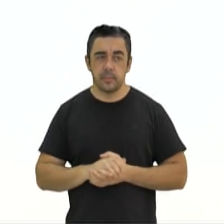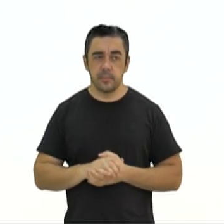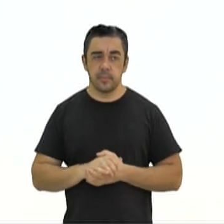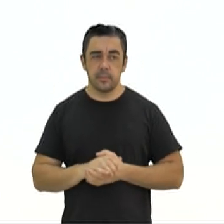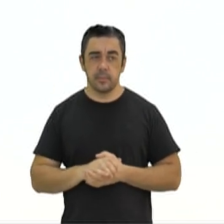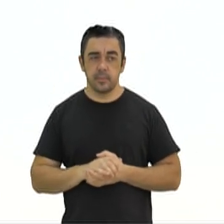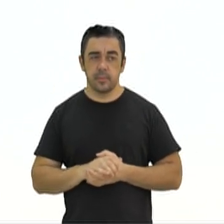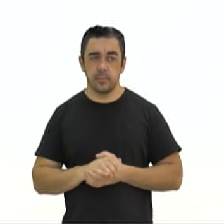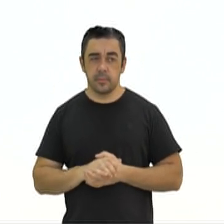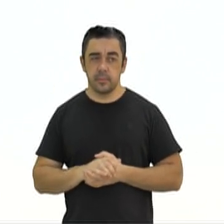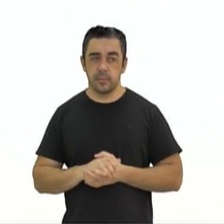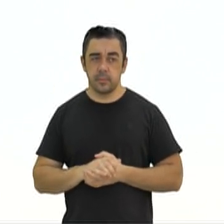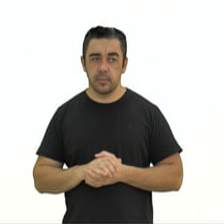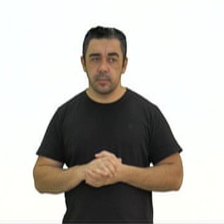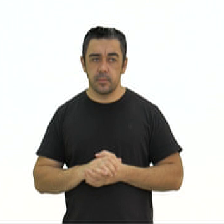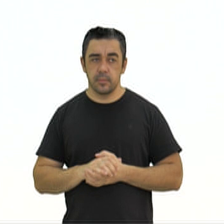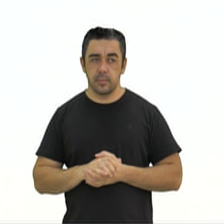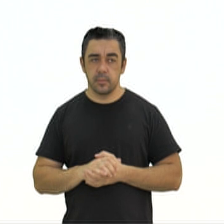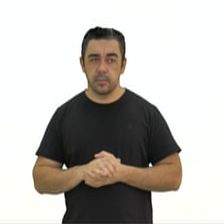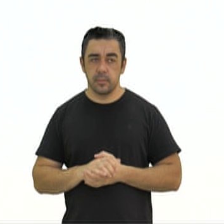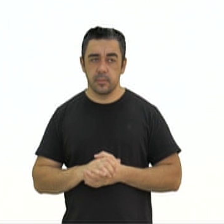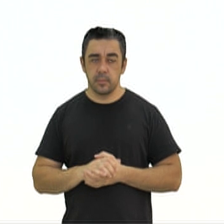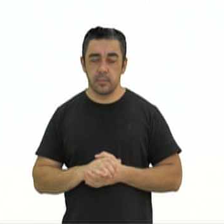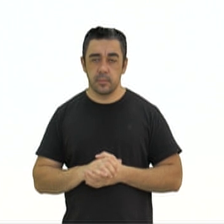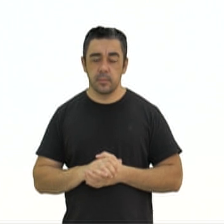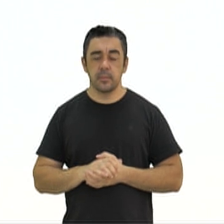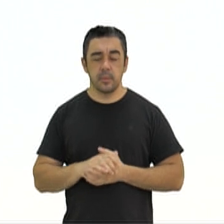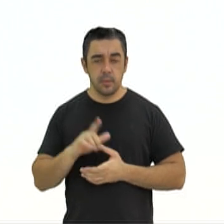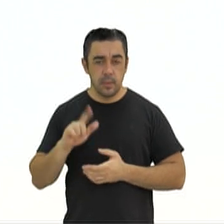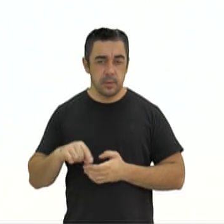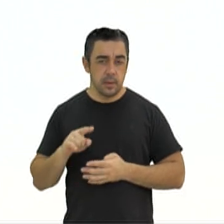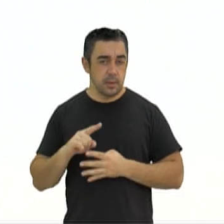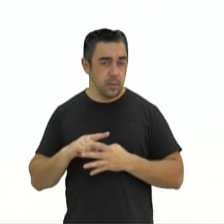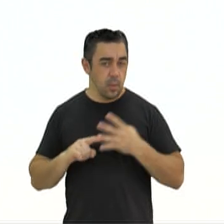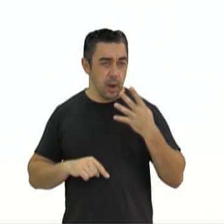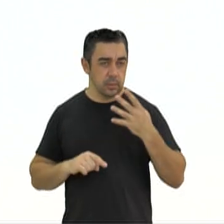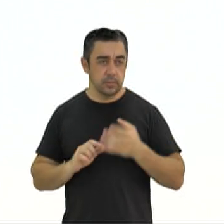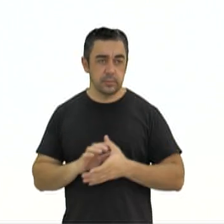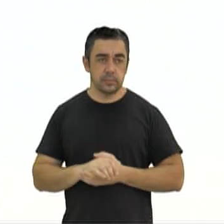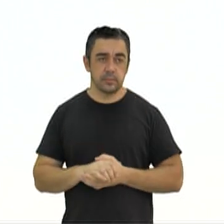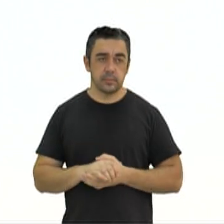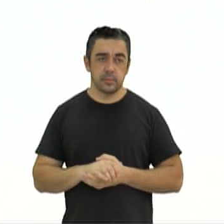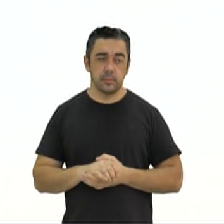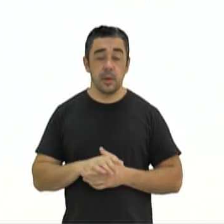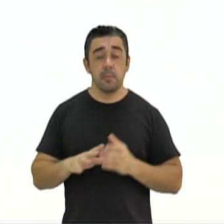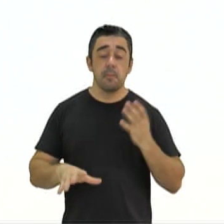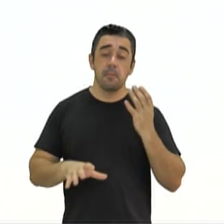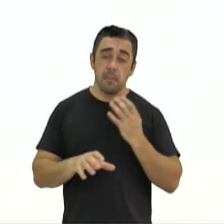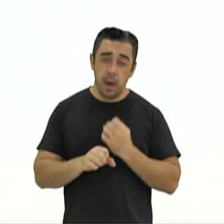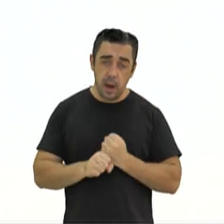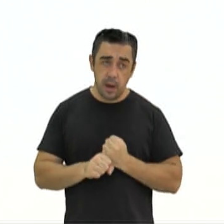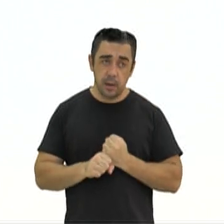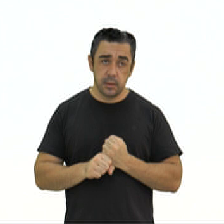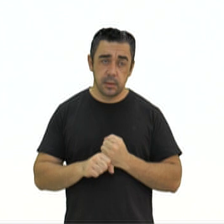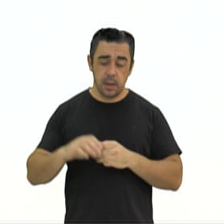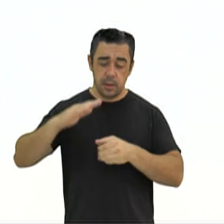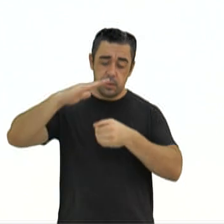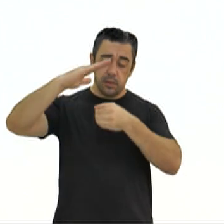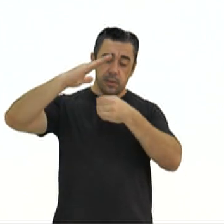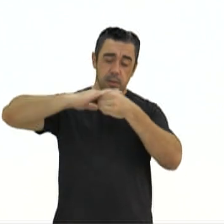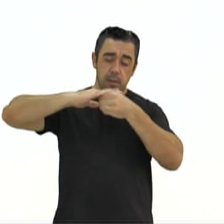é a área lateral, só que são 4 laterais, 4 vezes, mais a